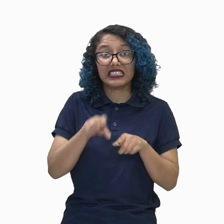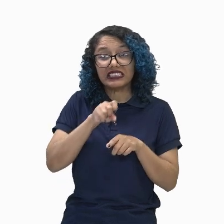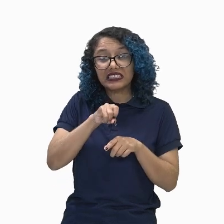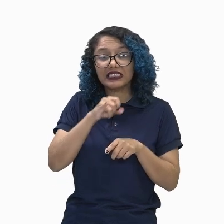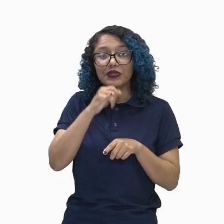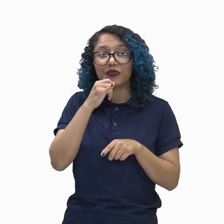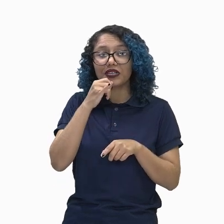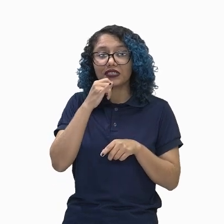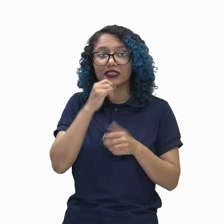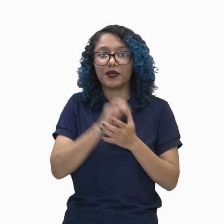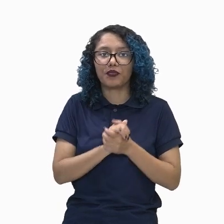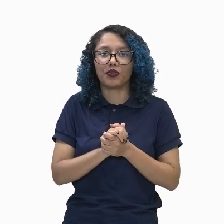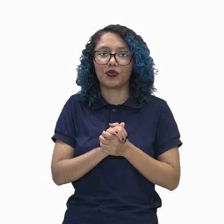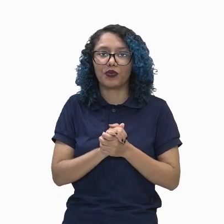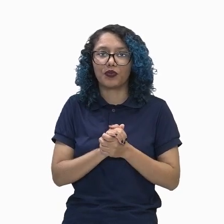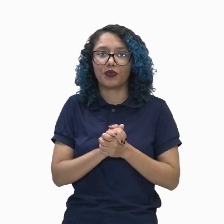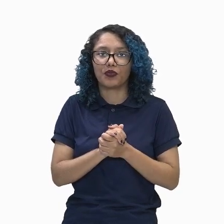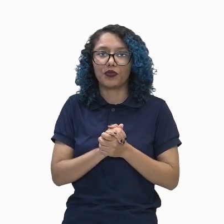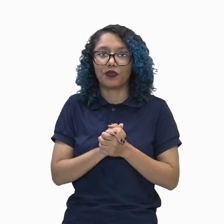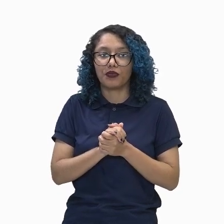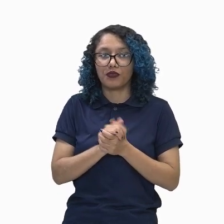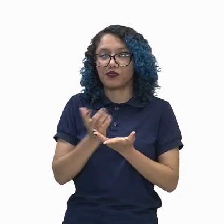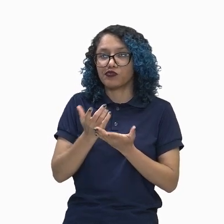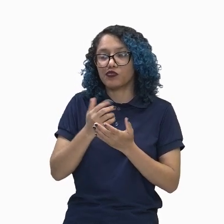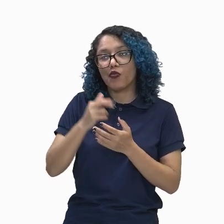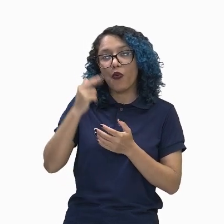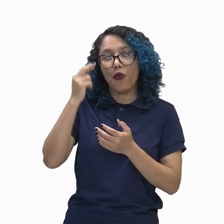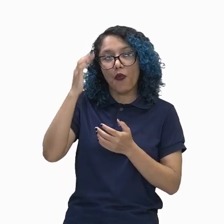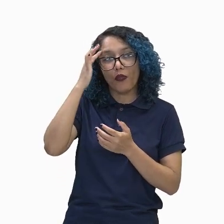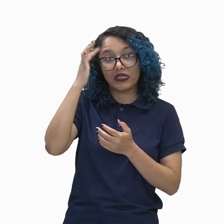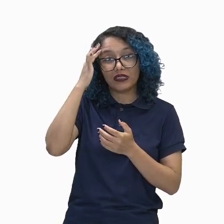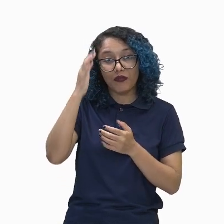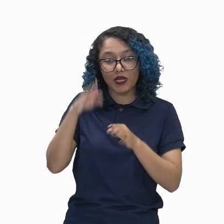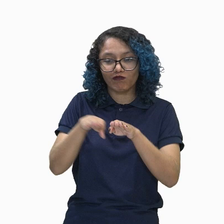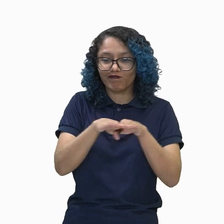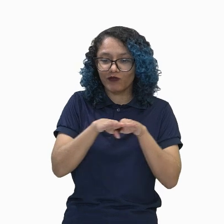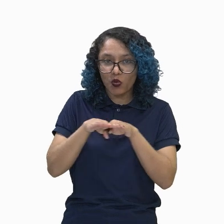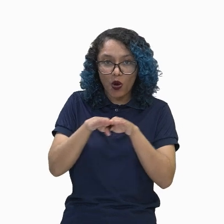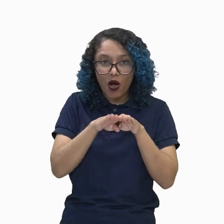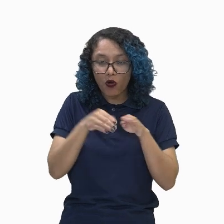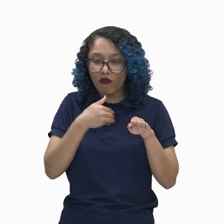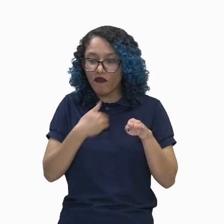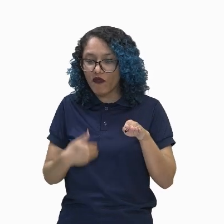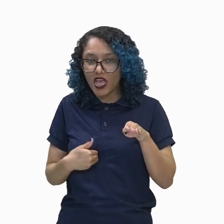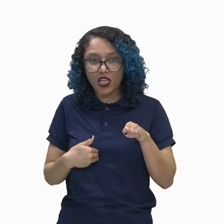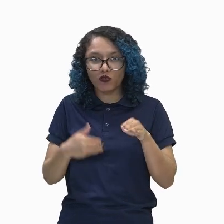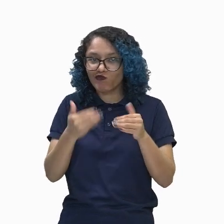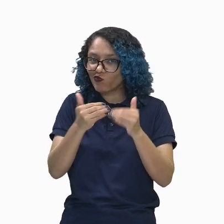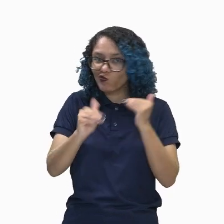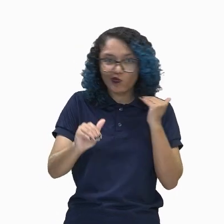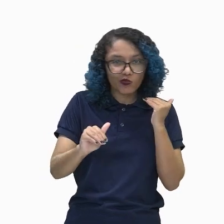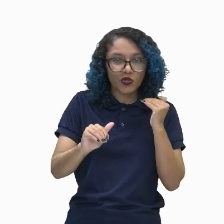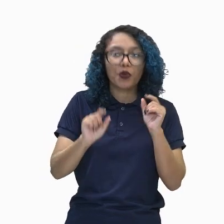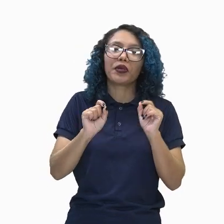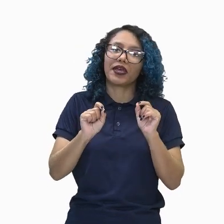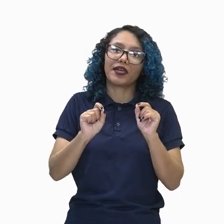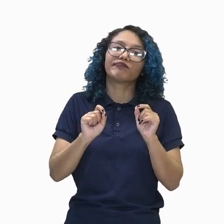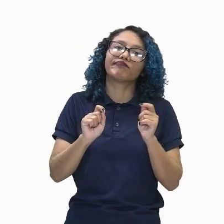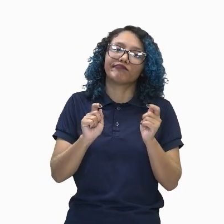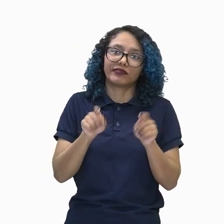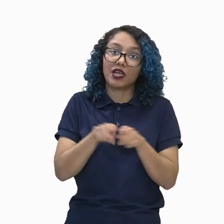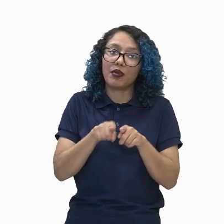pensa igual ao que a política que está ocorrendo naquele país, normalmente elas também acabam saindo. E